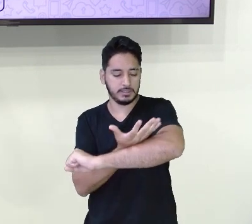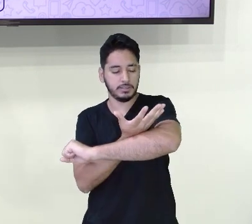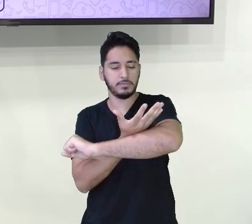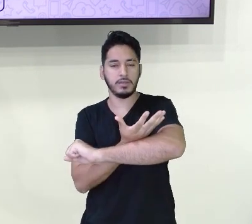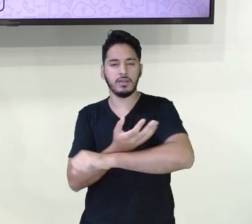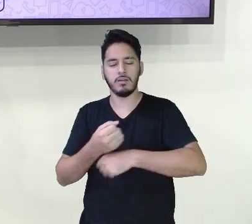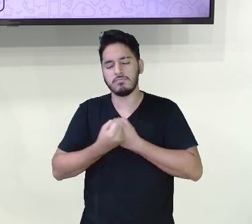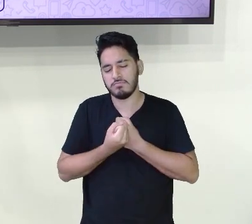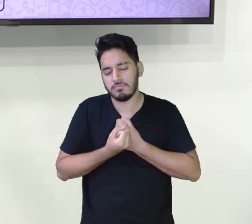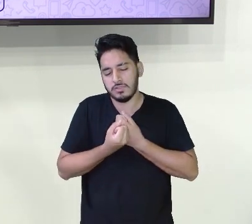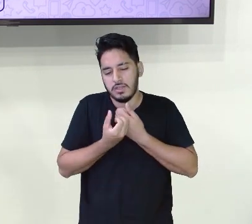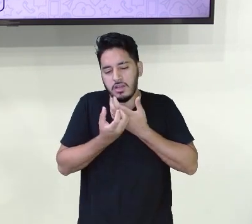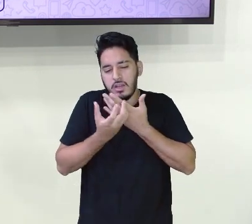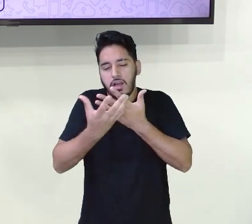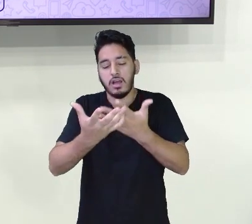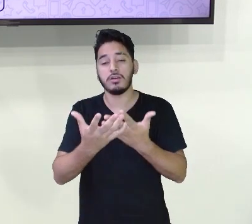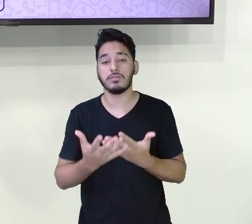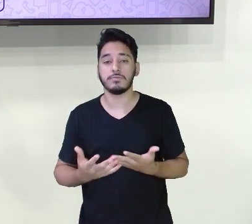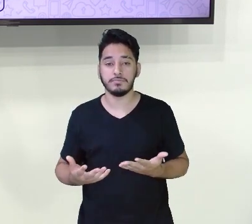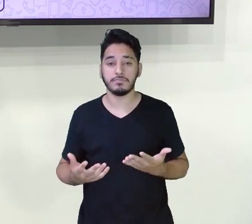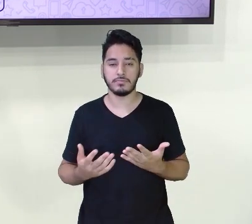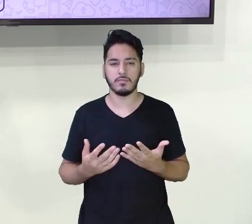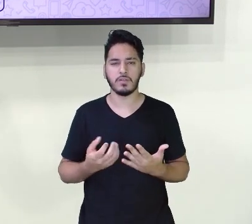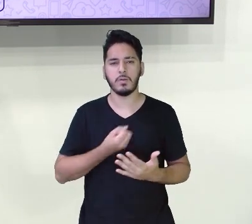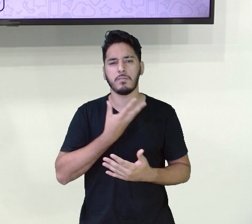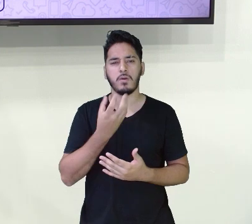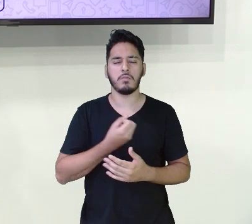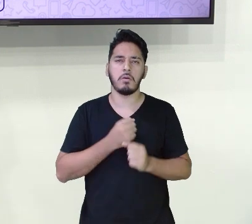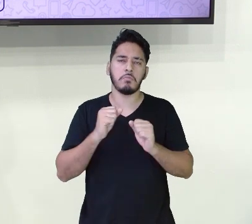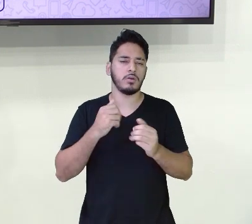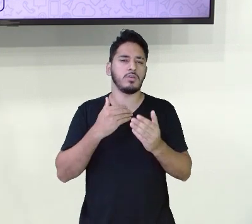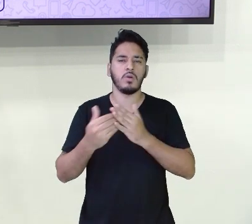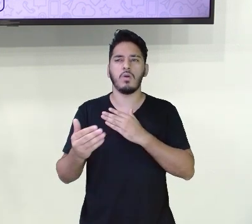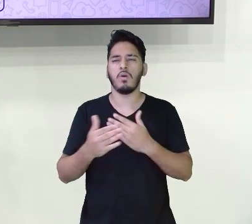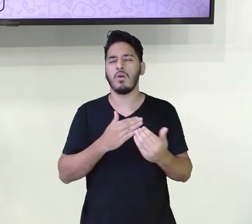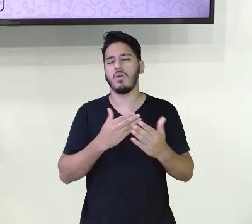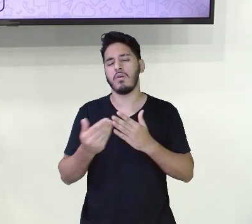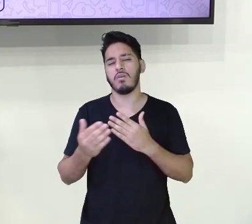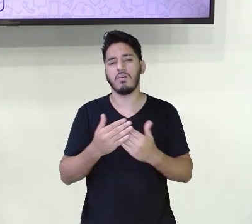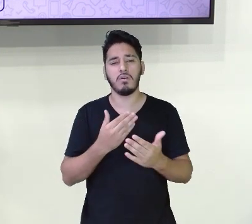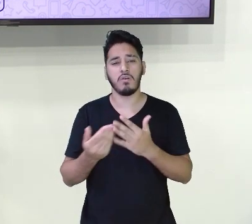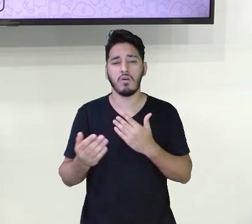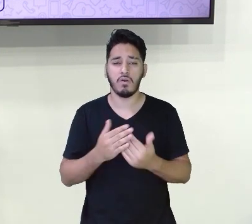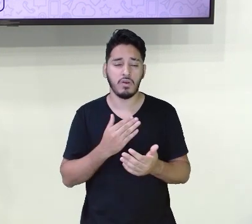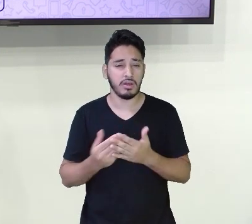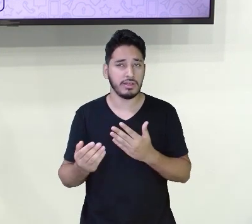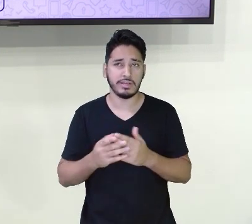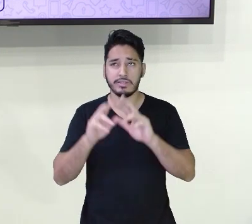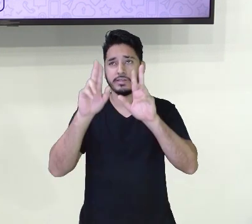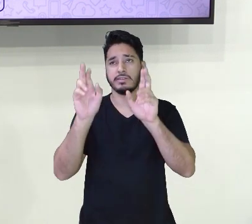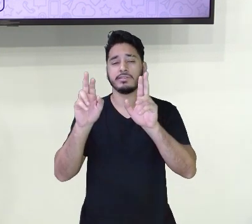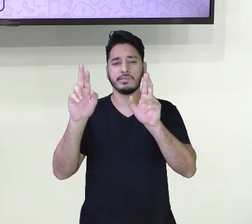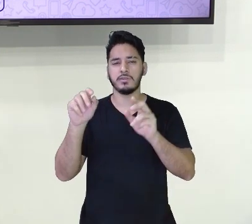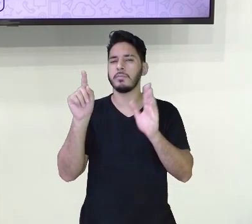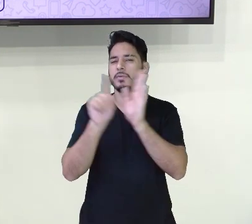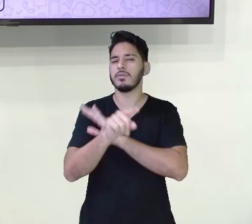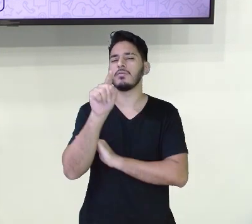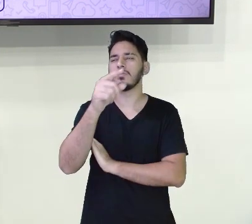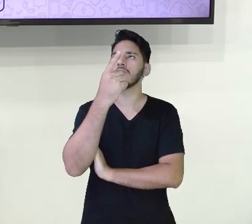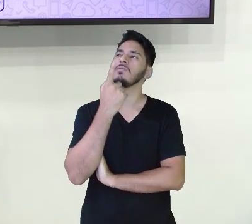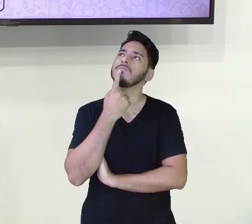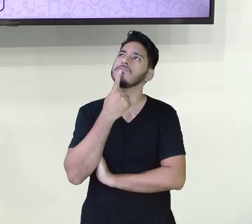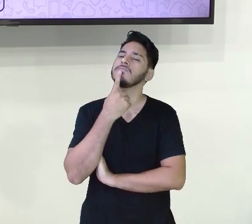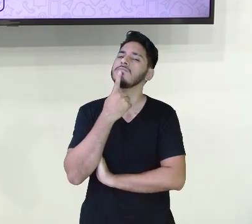sua emoção naquele instante. E o poema pode falar sobre quaisquer assuntos que você possa imaginar. E aí eu pergunto a vocês aí em